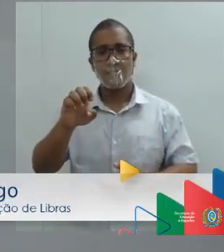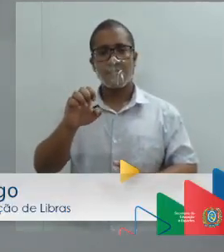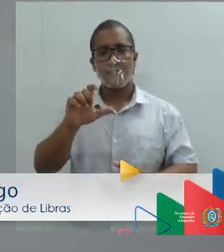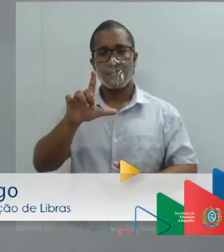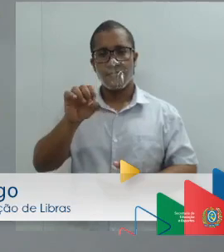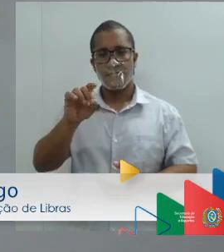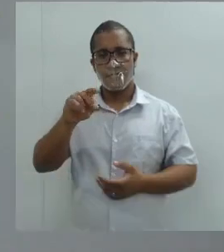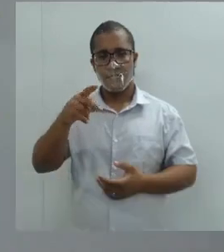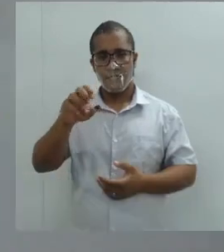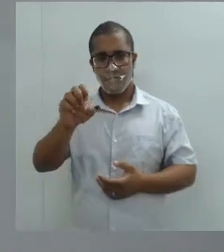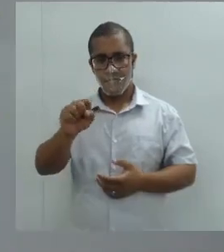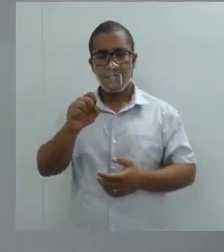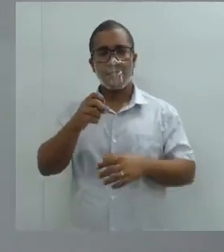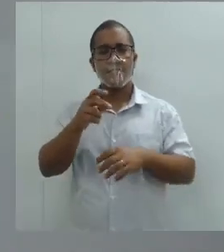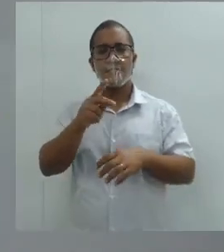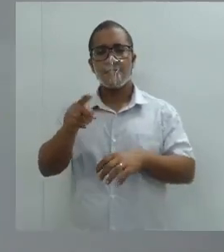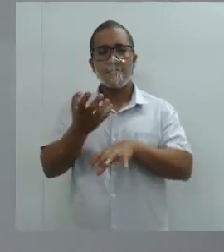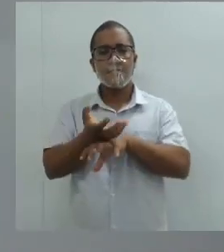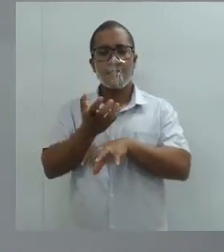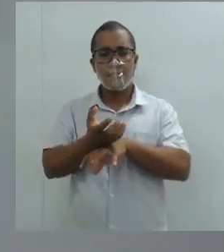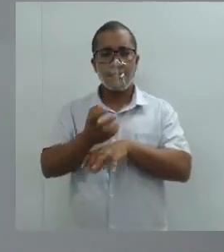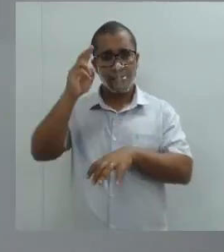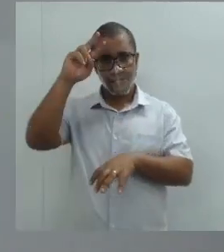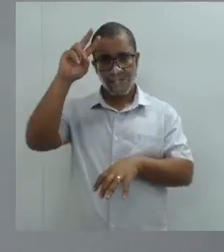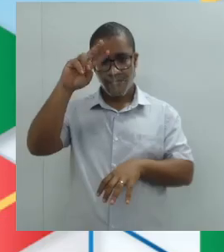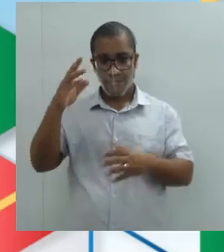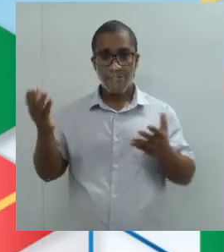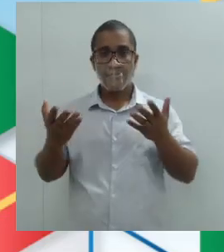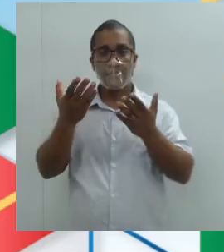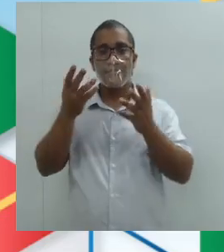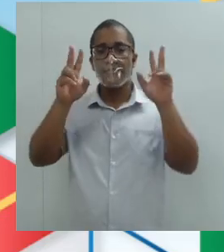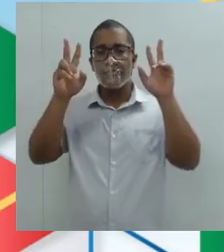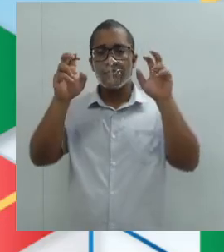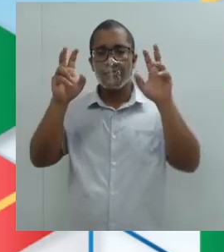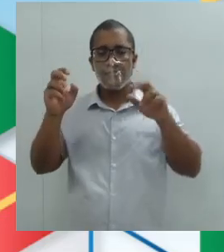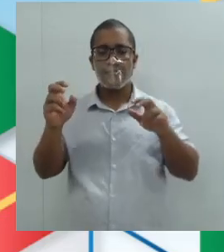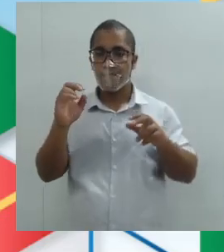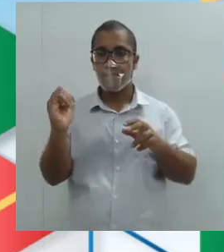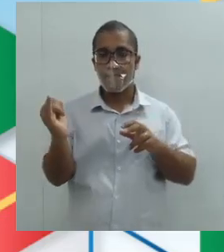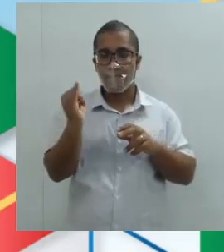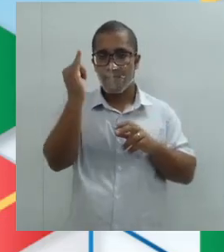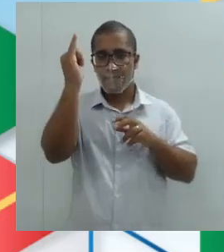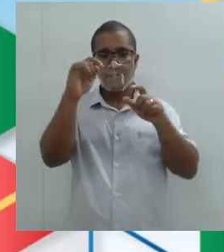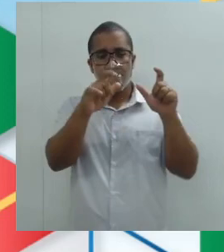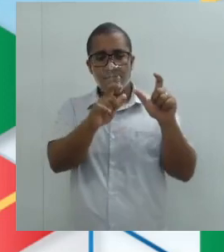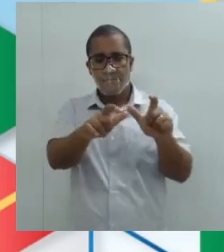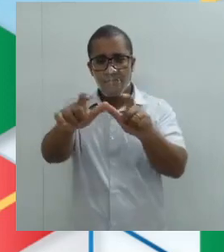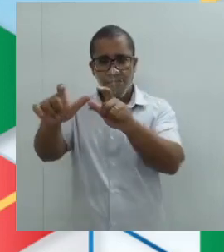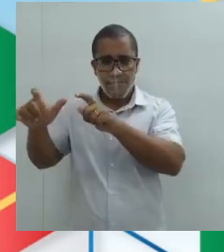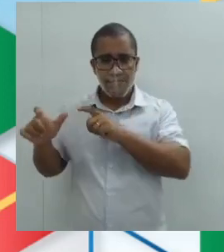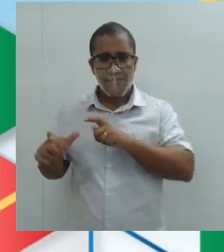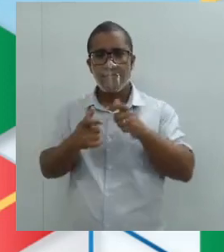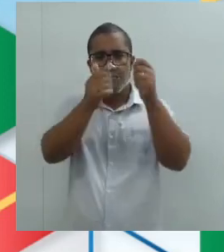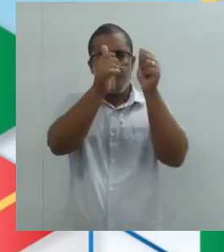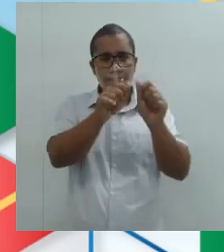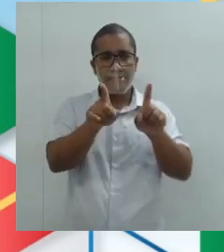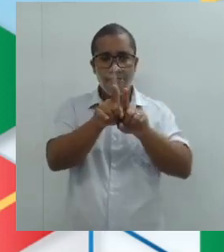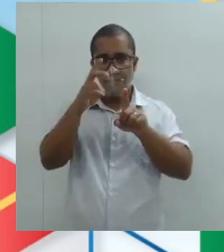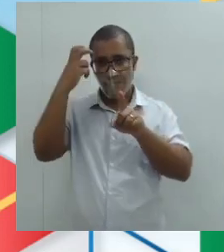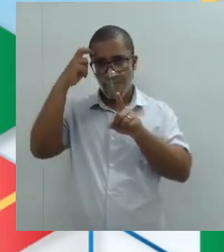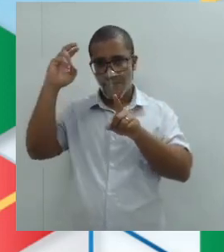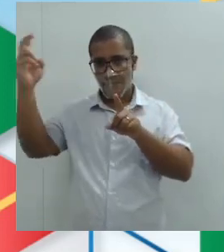hoje a aula 5 do 6º ano é a importância dos patrimônios artísticos e cultural